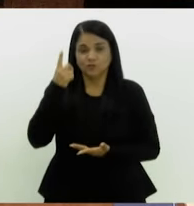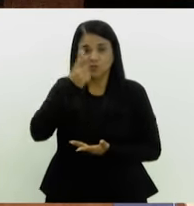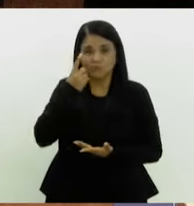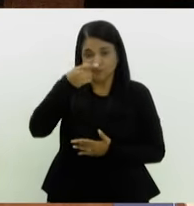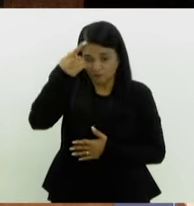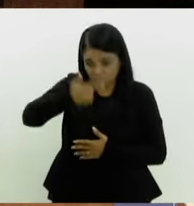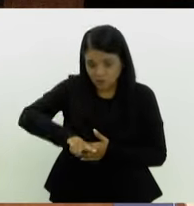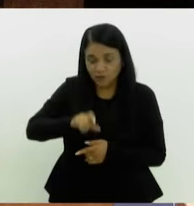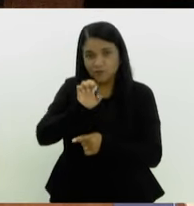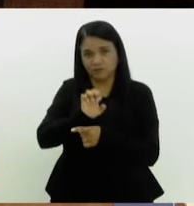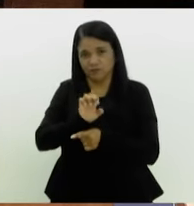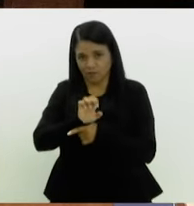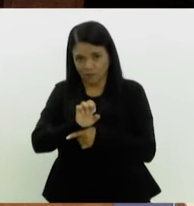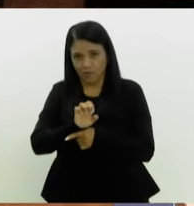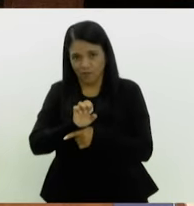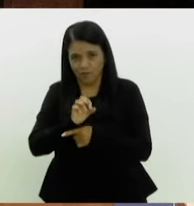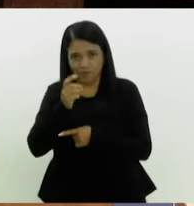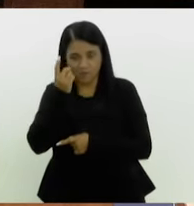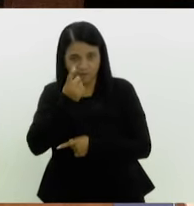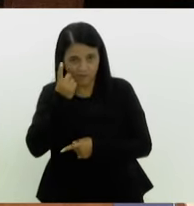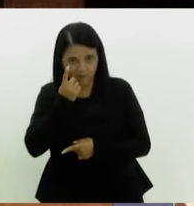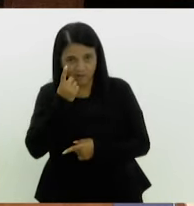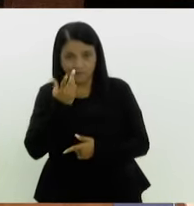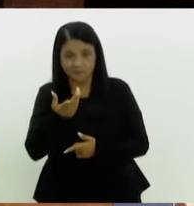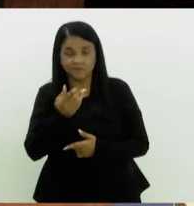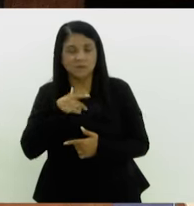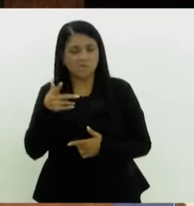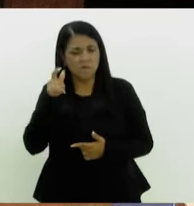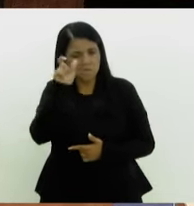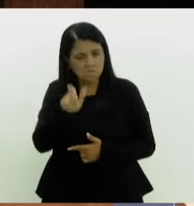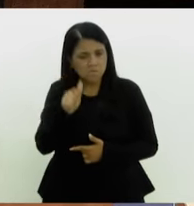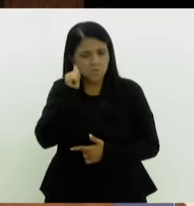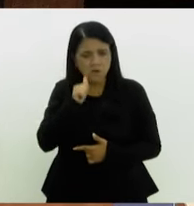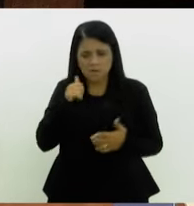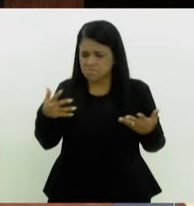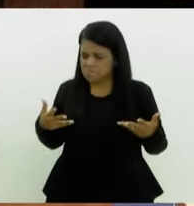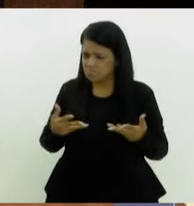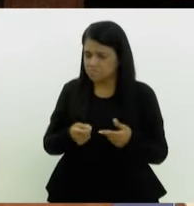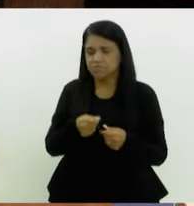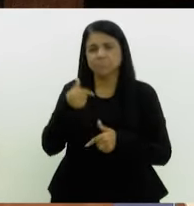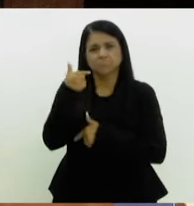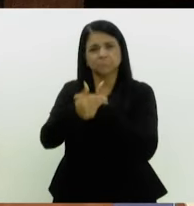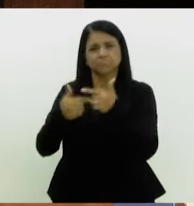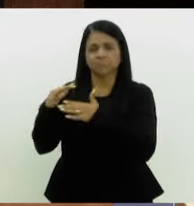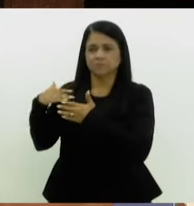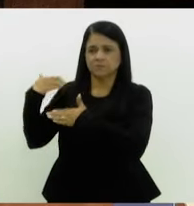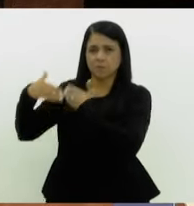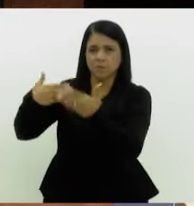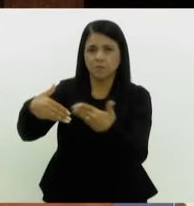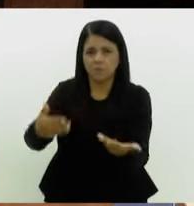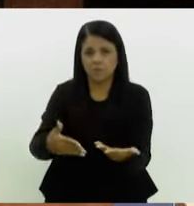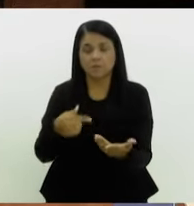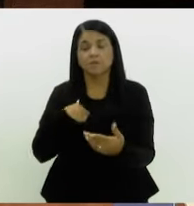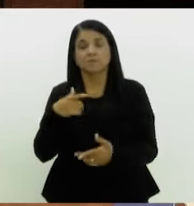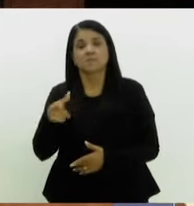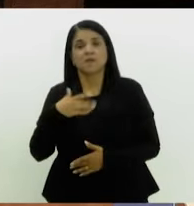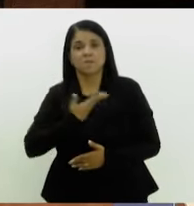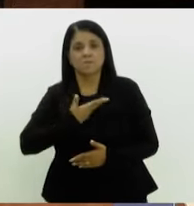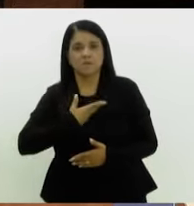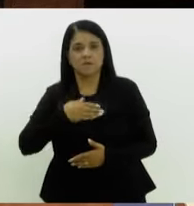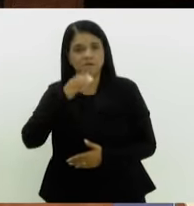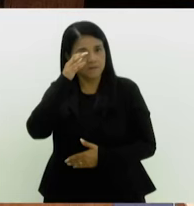novo é uma mulher incrível em toda a sua trajetória Célia Jordão minha